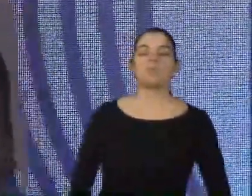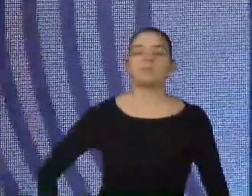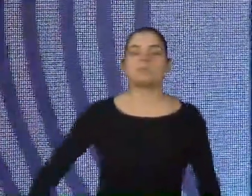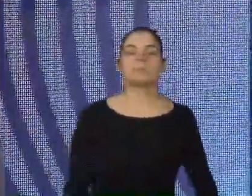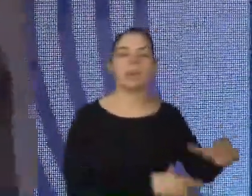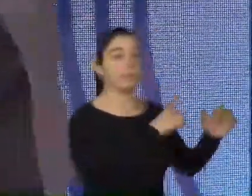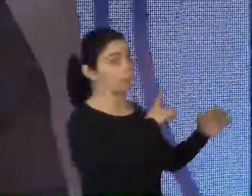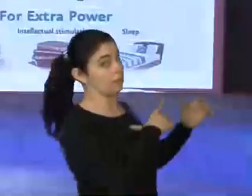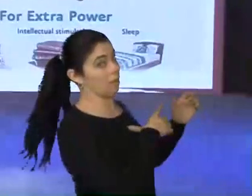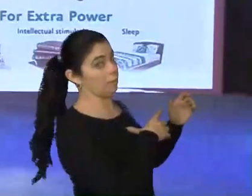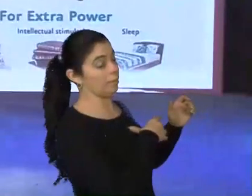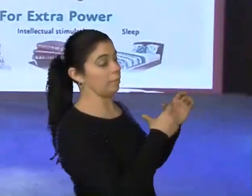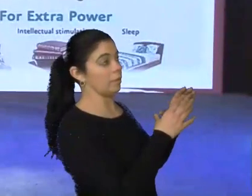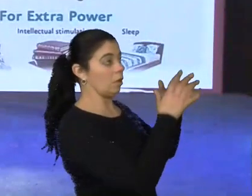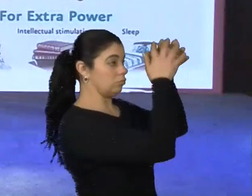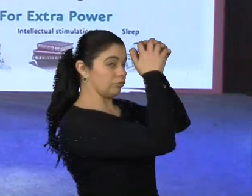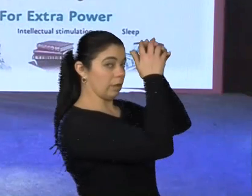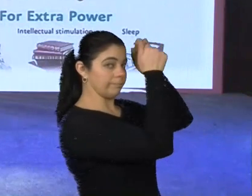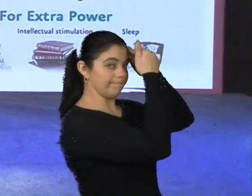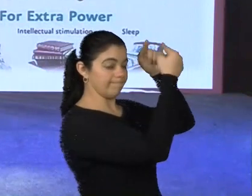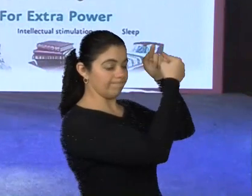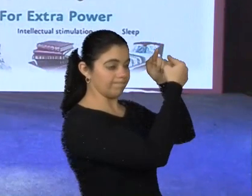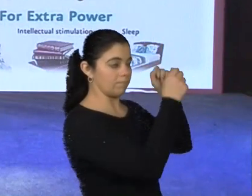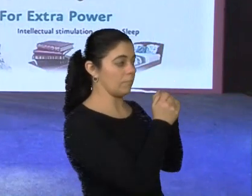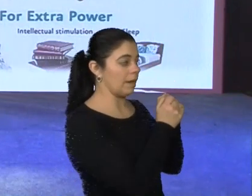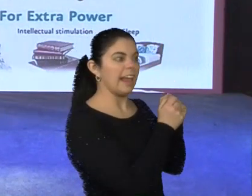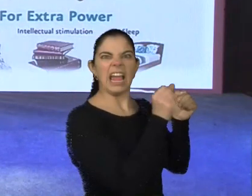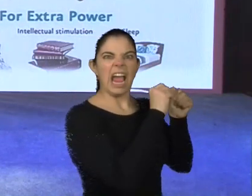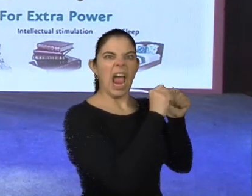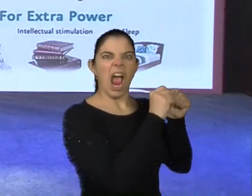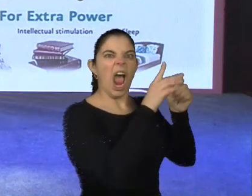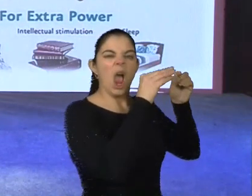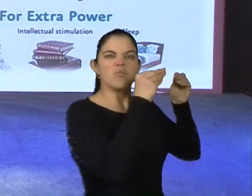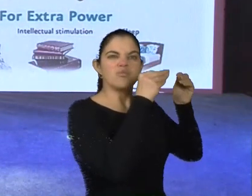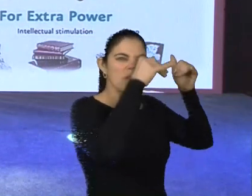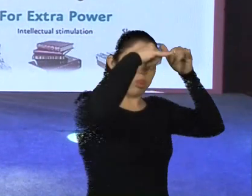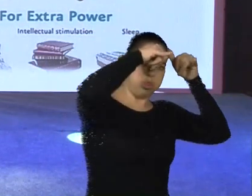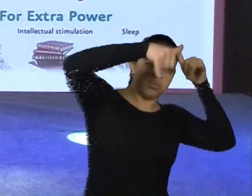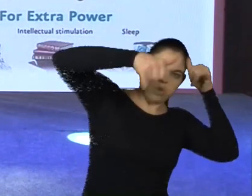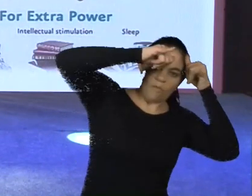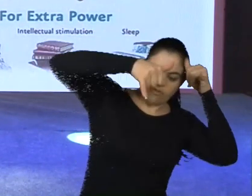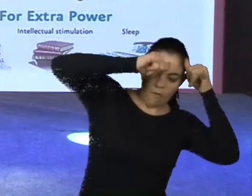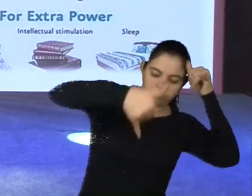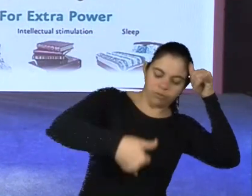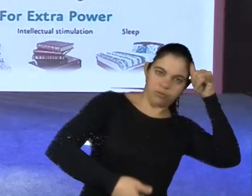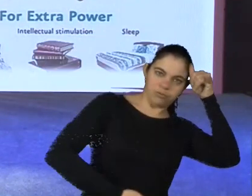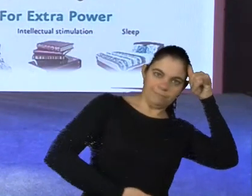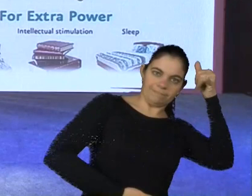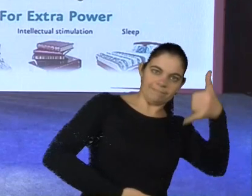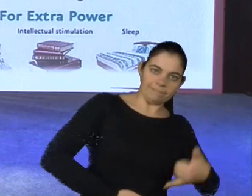aqui tem um nervo que se chama nervo vago. Ele manda um monte de sinalização aqui para o nosso intestino. Mas